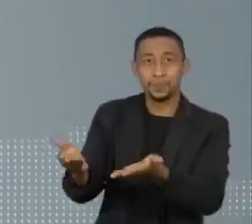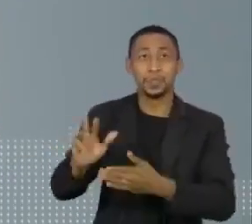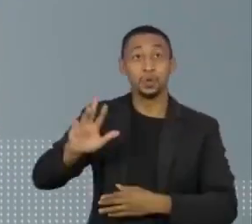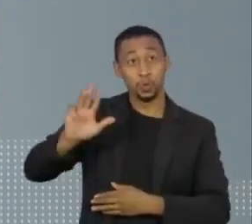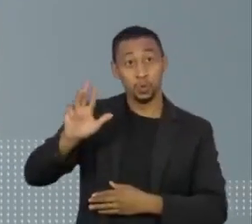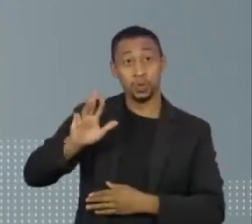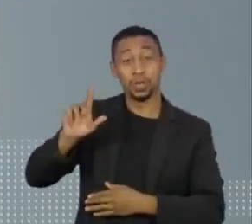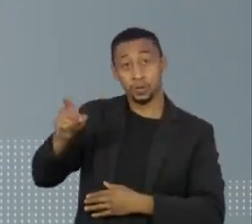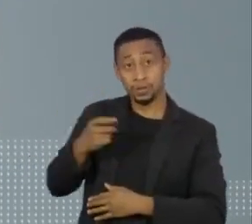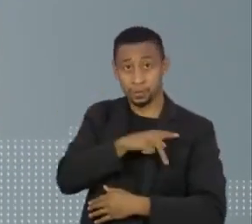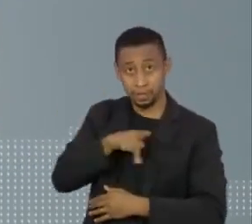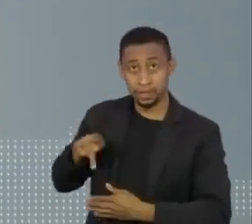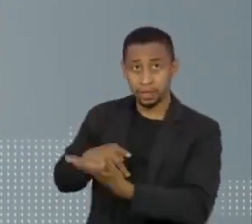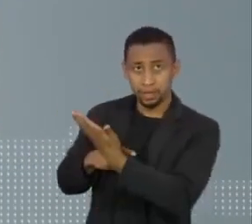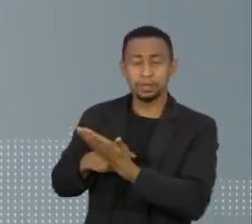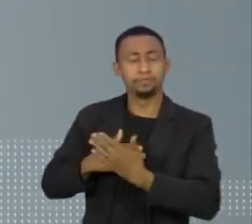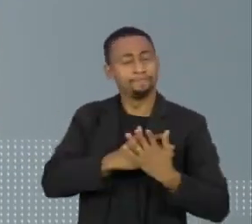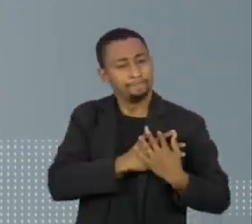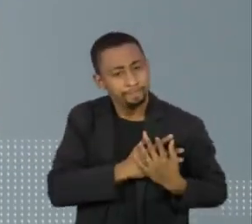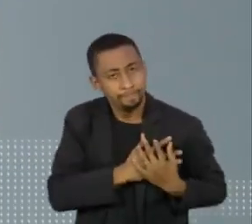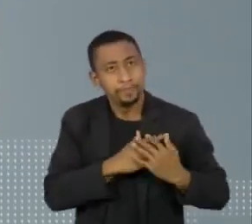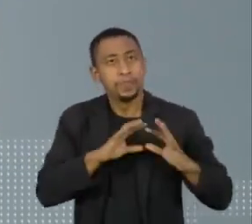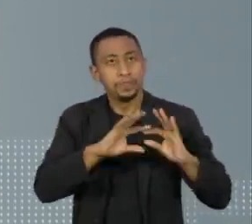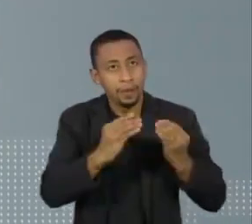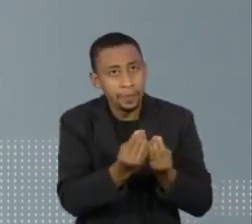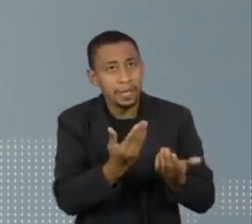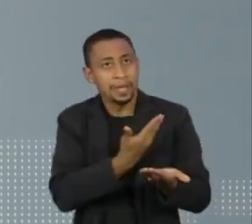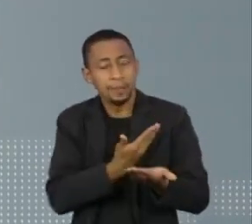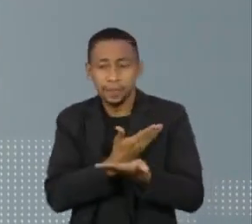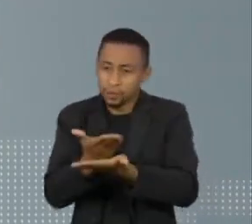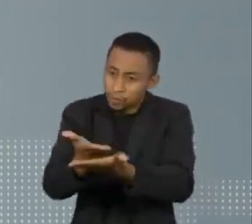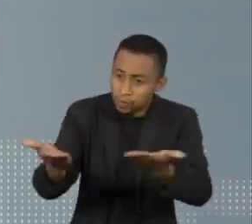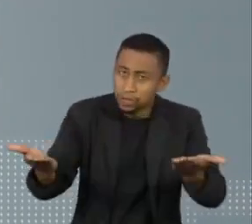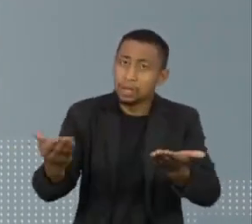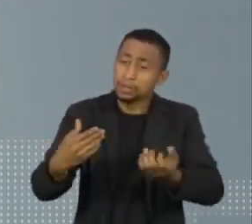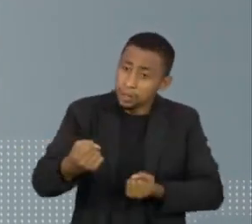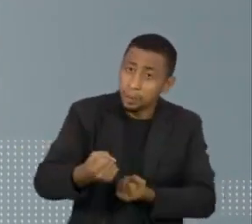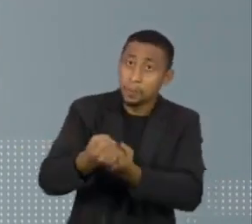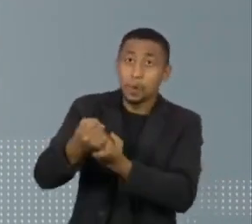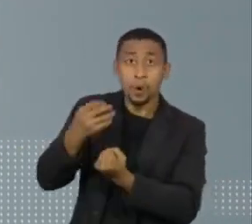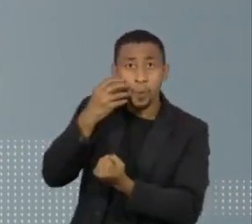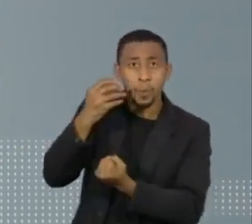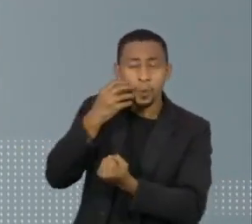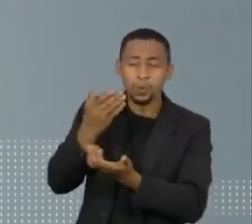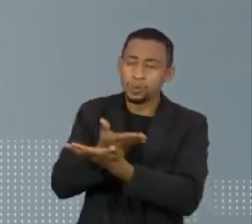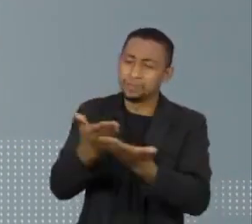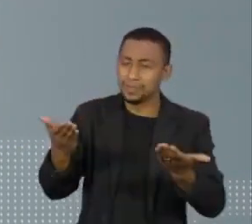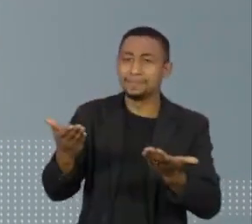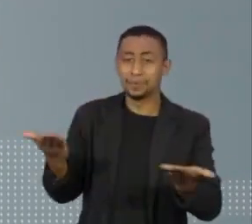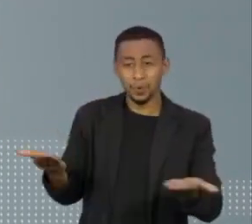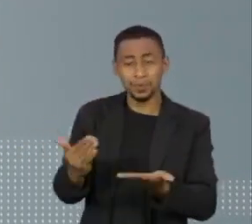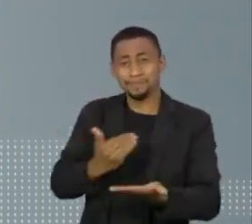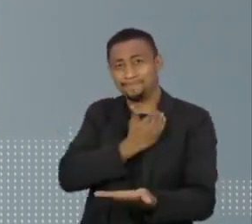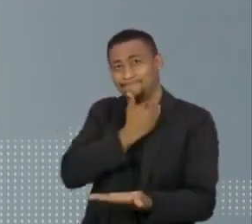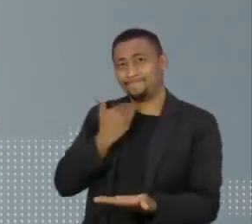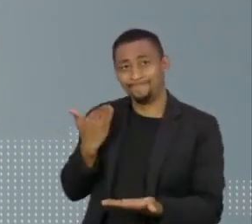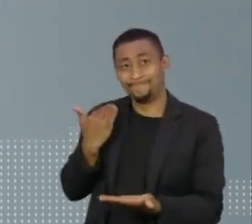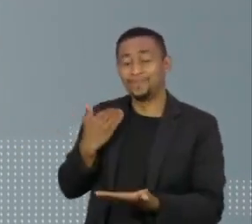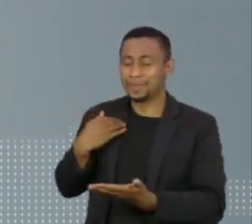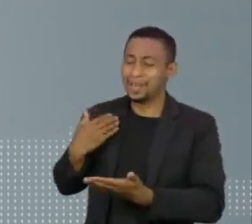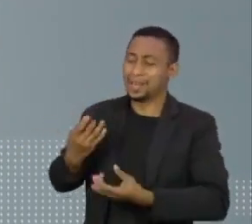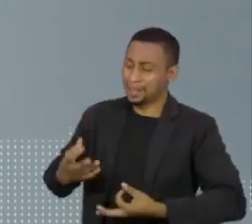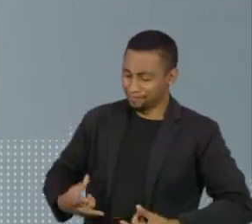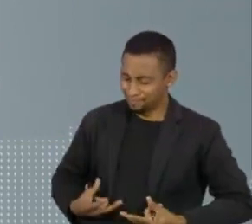diz: "Meus sentimentos aos familiares, amigos e correligionários de Bruno Covas, que nos deixou hoje após travar